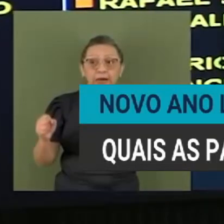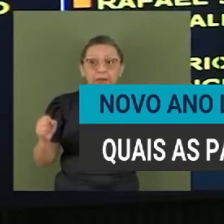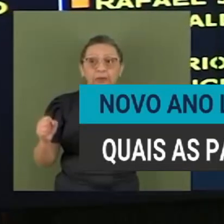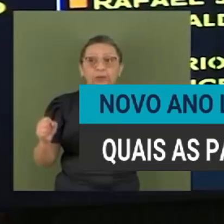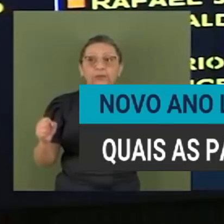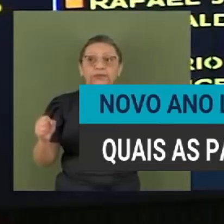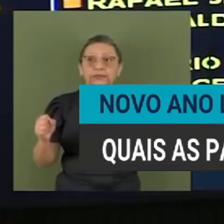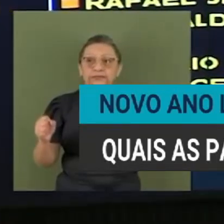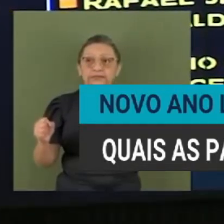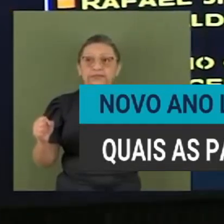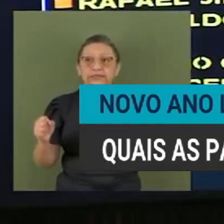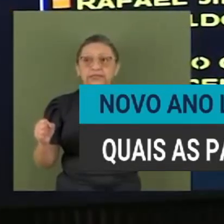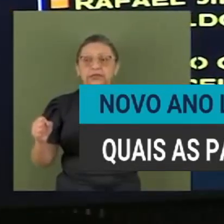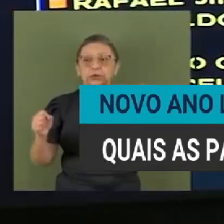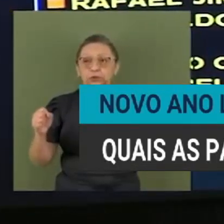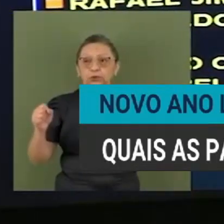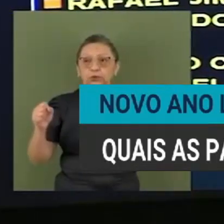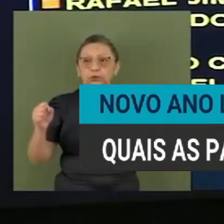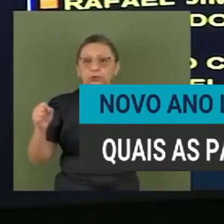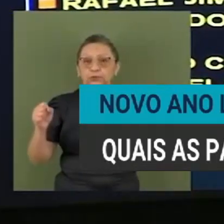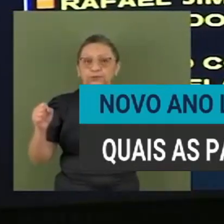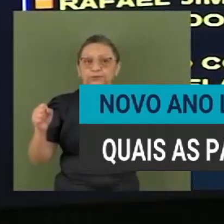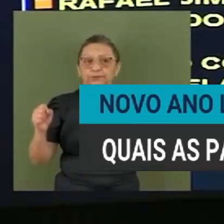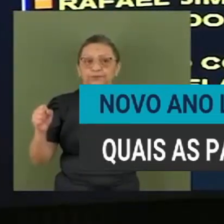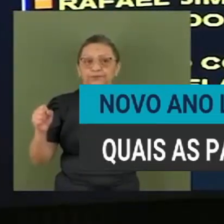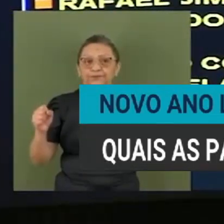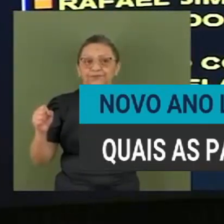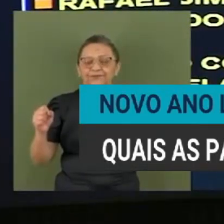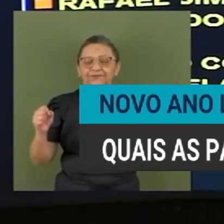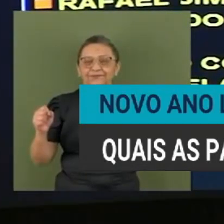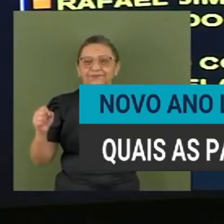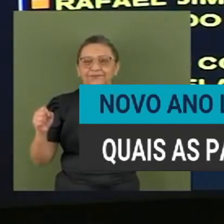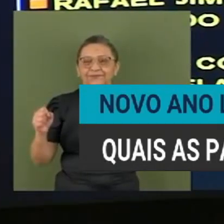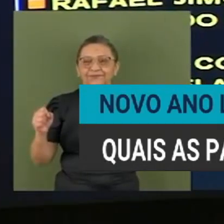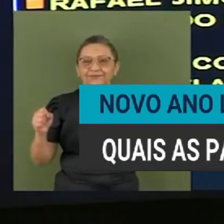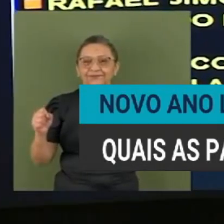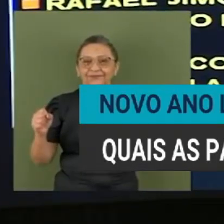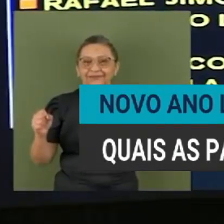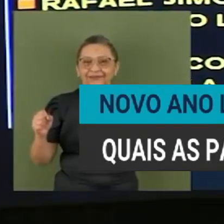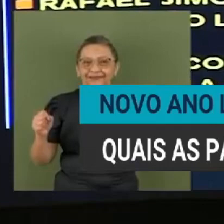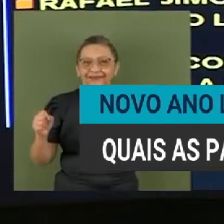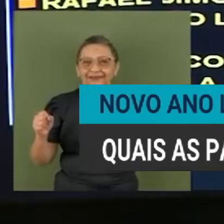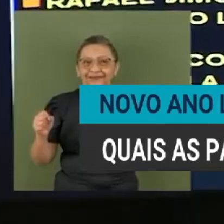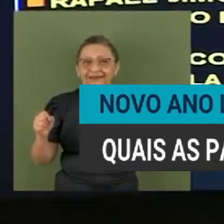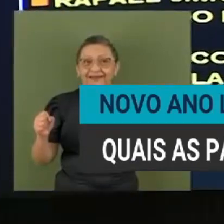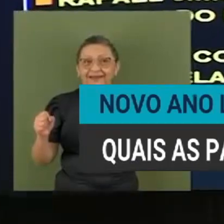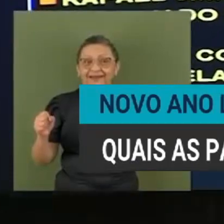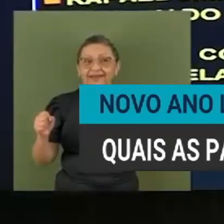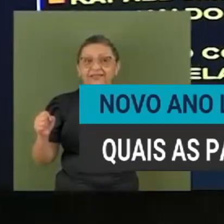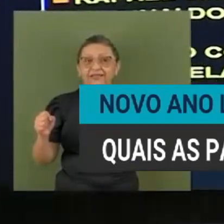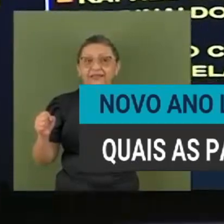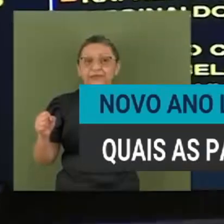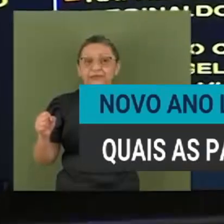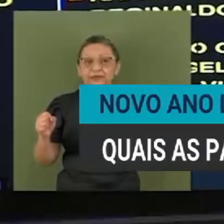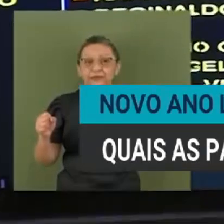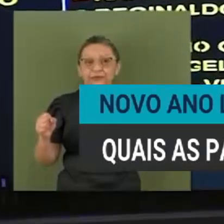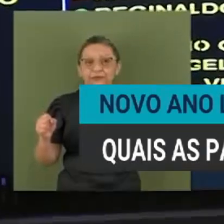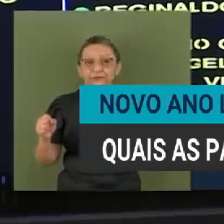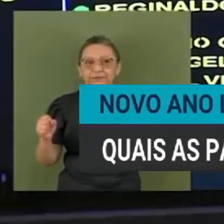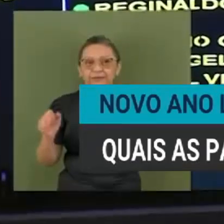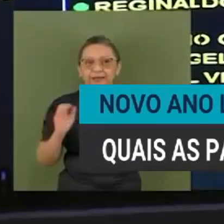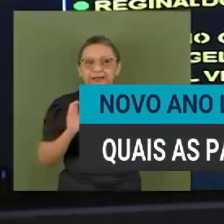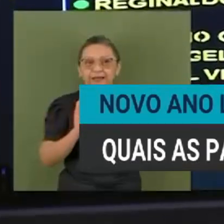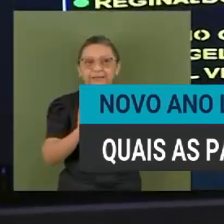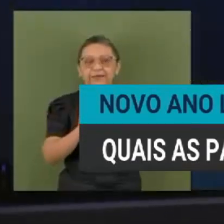cronograma de pagamento das emendas né foi derrubado tinha recurso para as